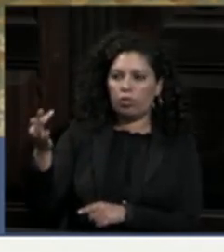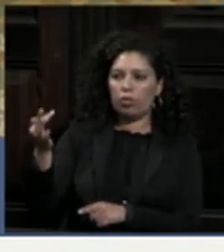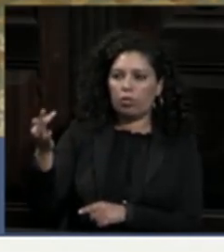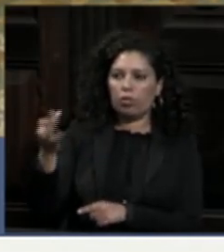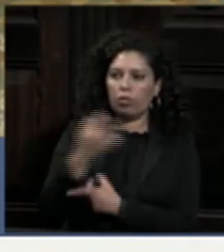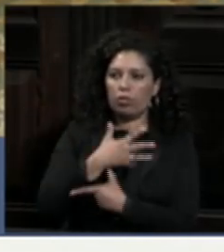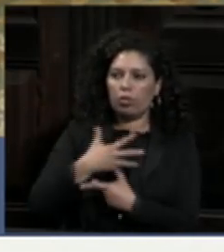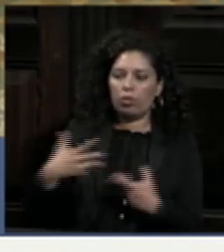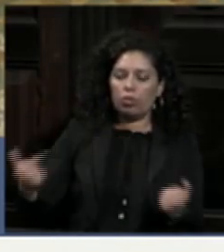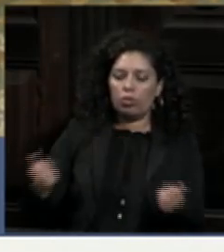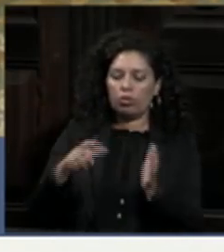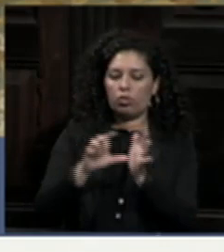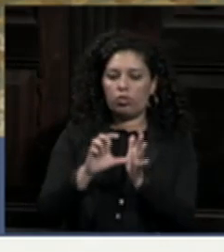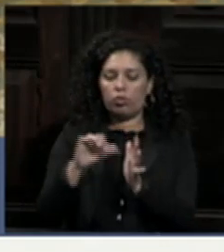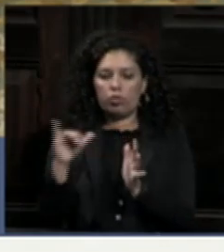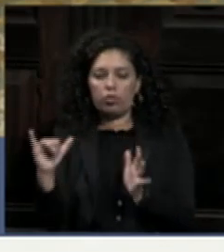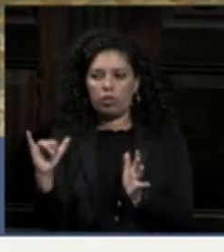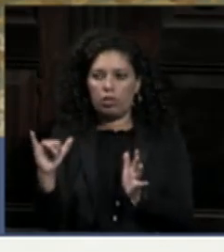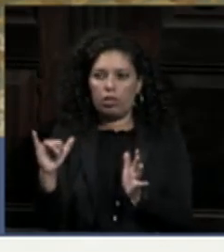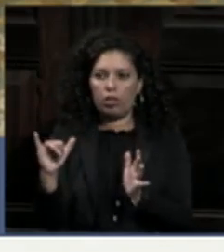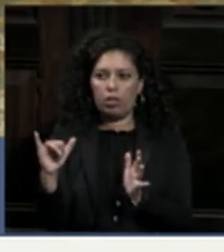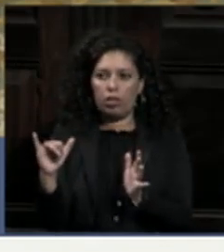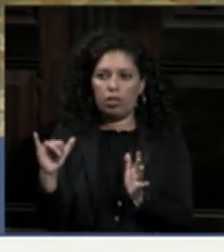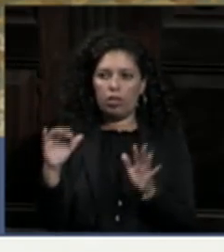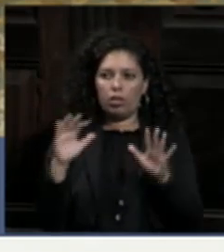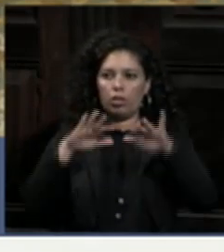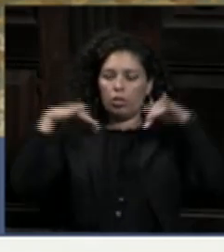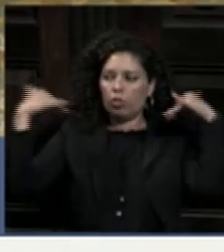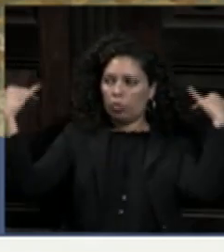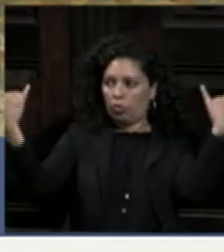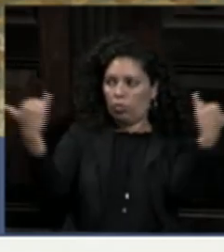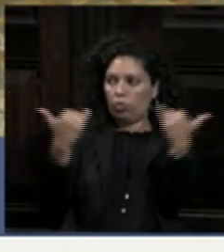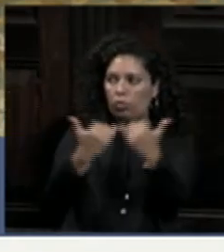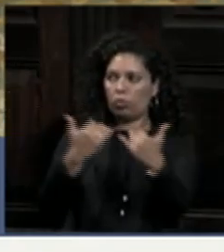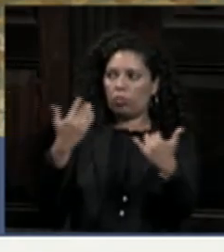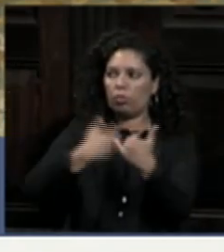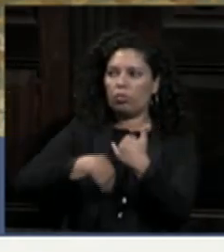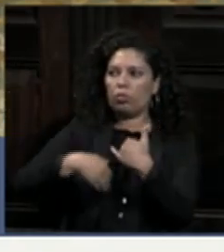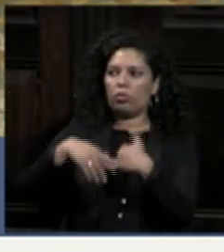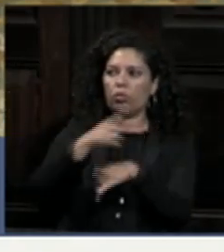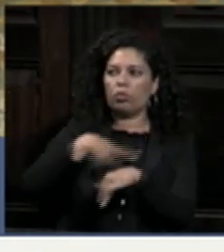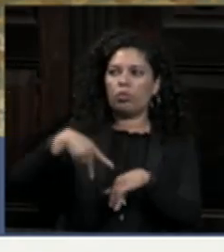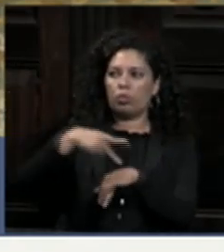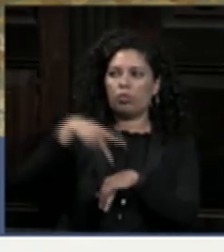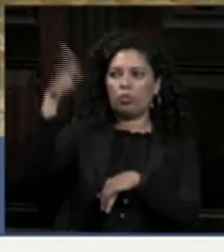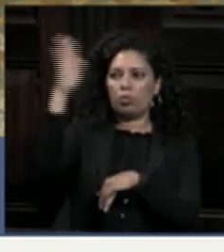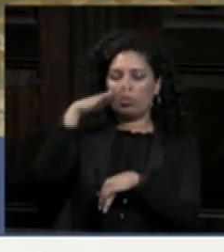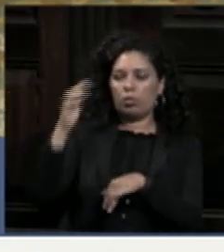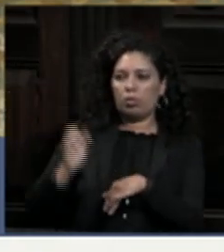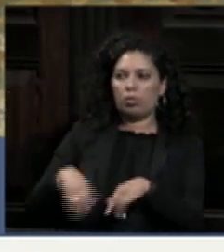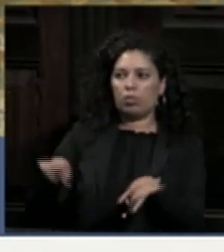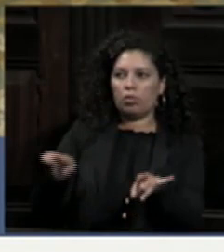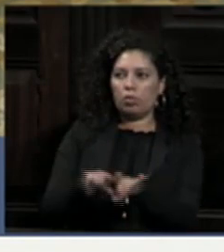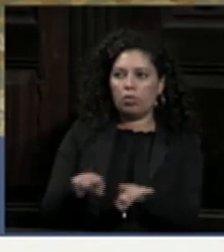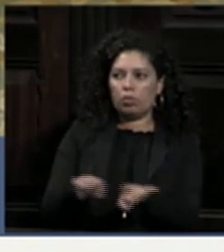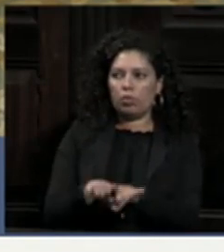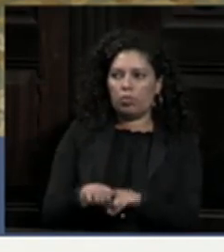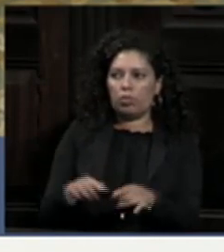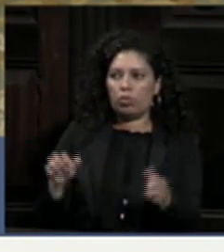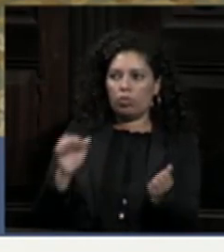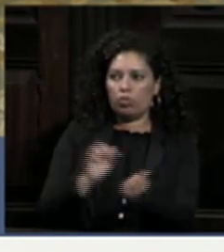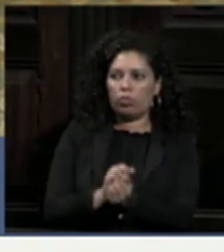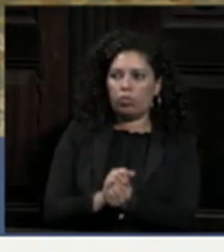de lei que tramita no congresso nacional e possivelmente será apreciado pelo deputado